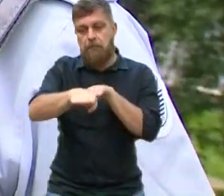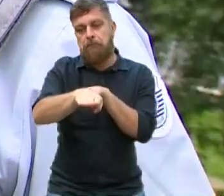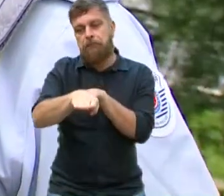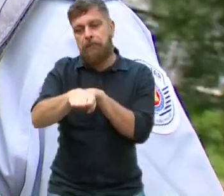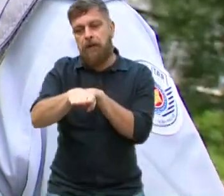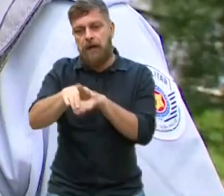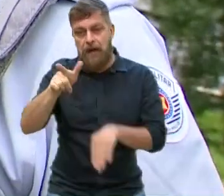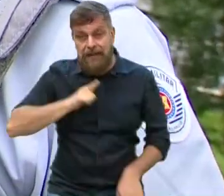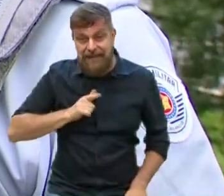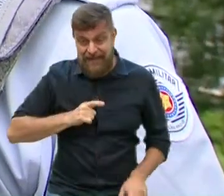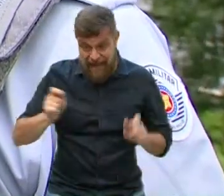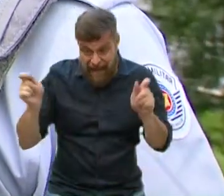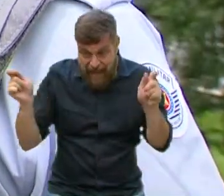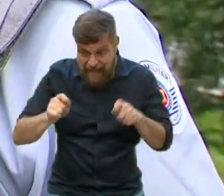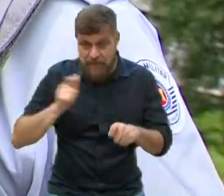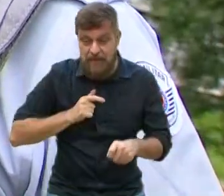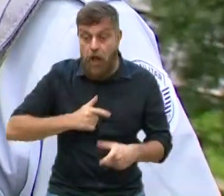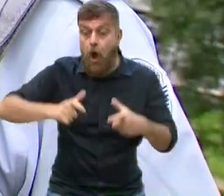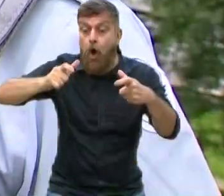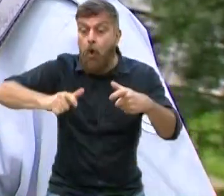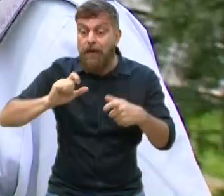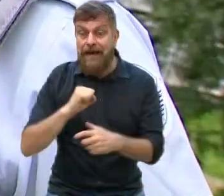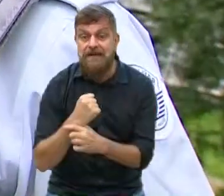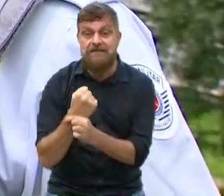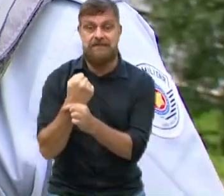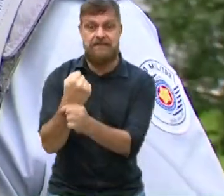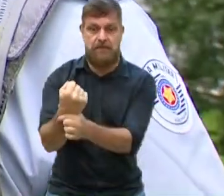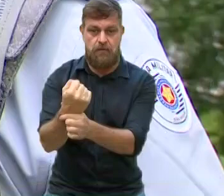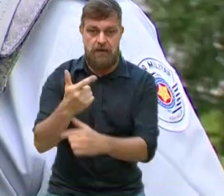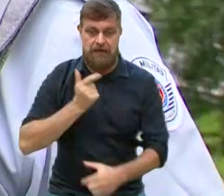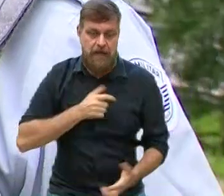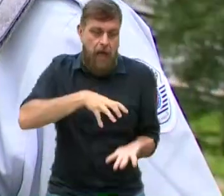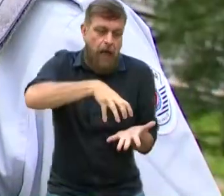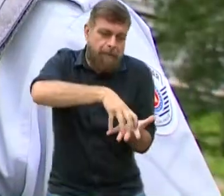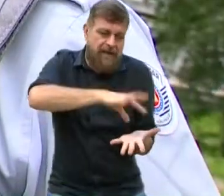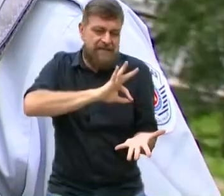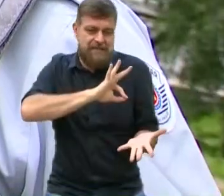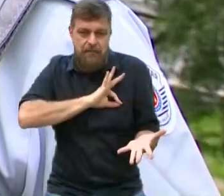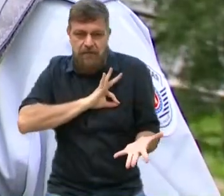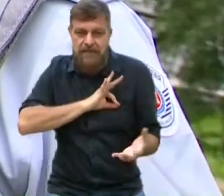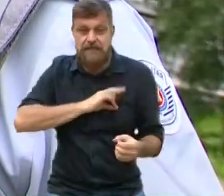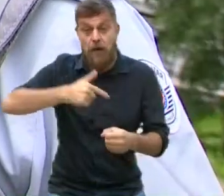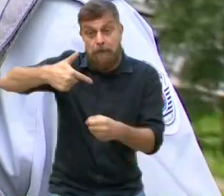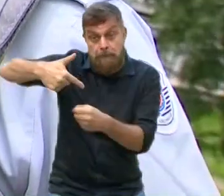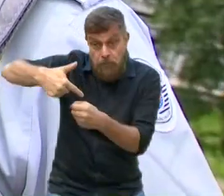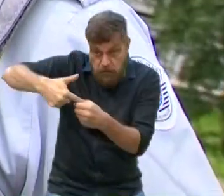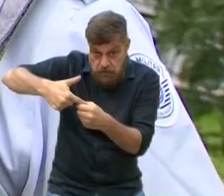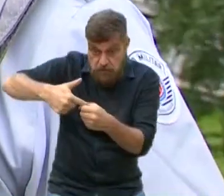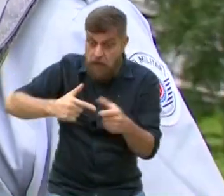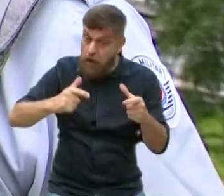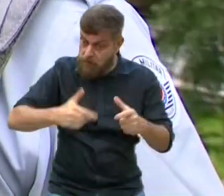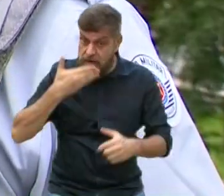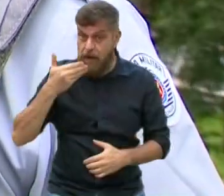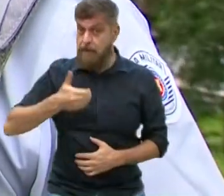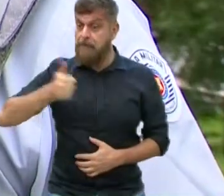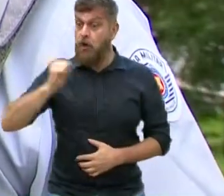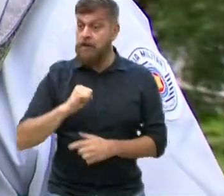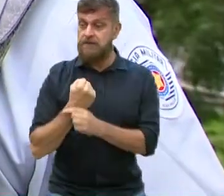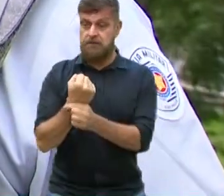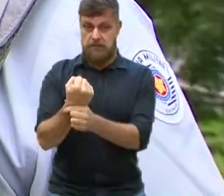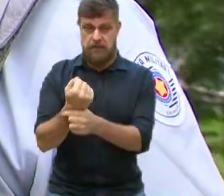também. Procure, se for possível, parar em um local seguro, numa base da polícia rodoviária, num posto de gasolina.